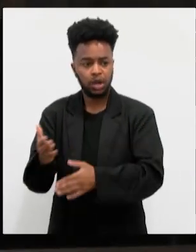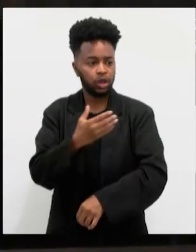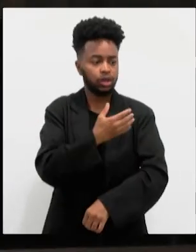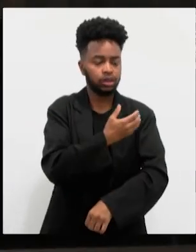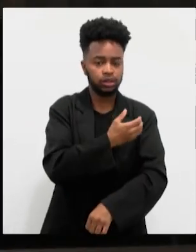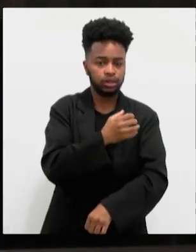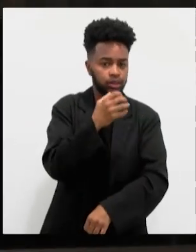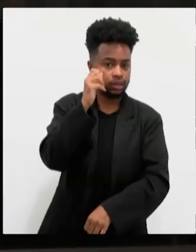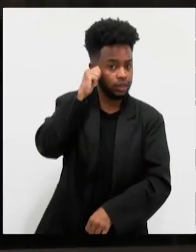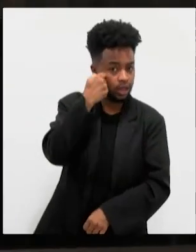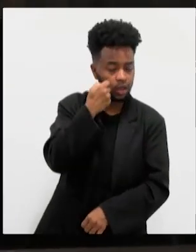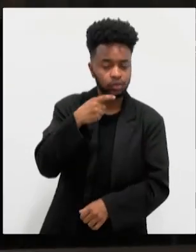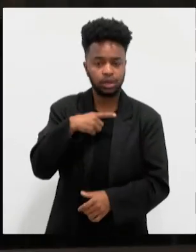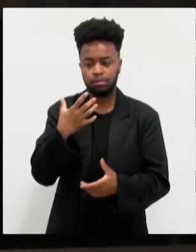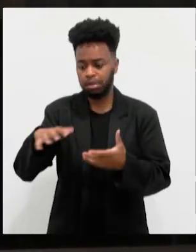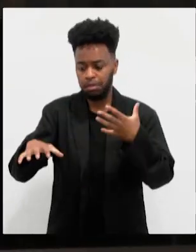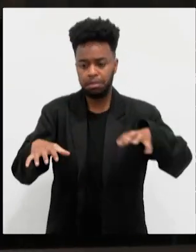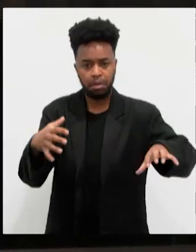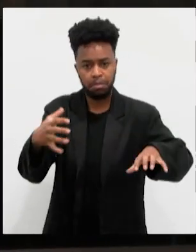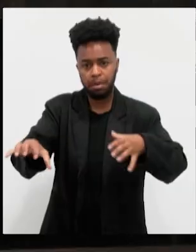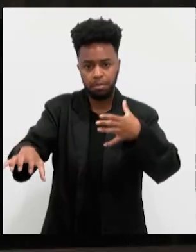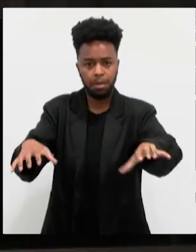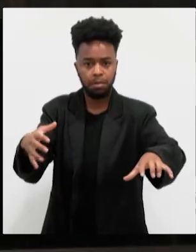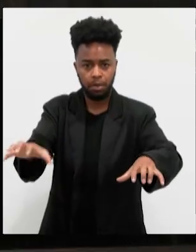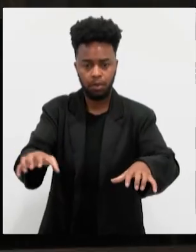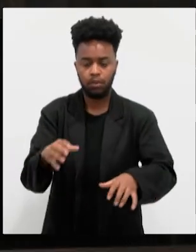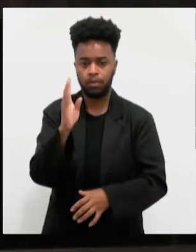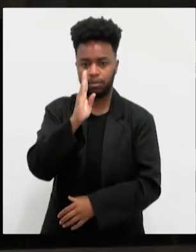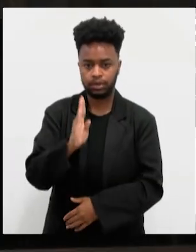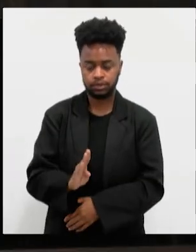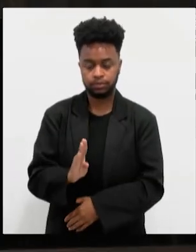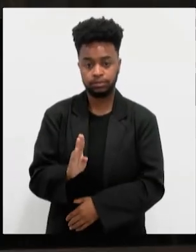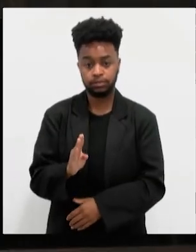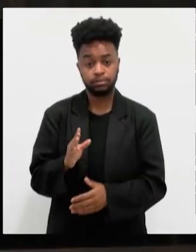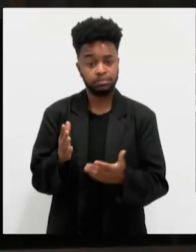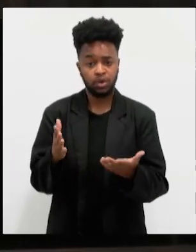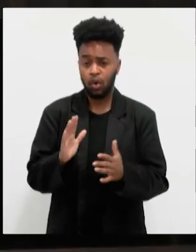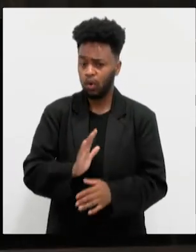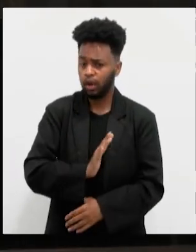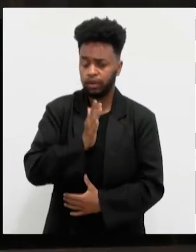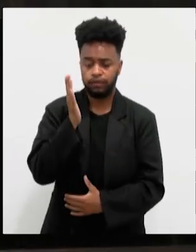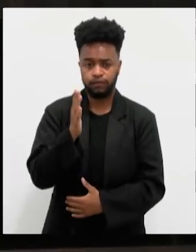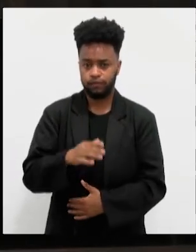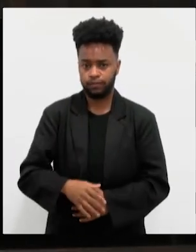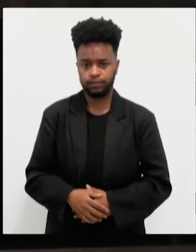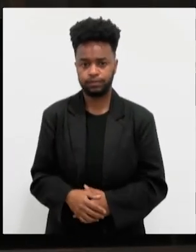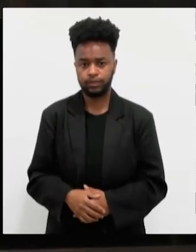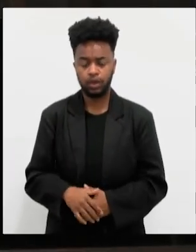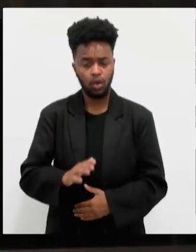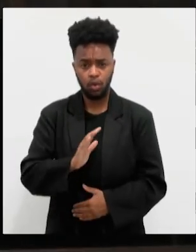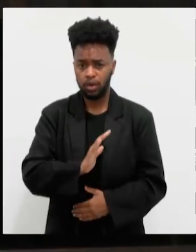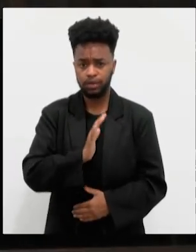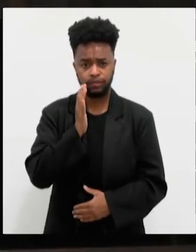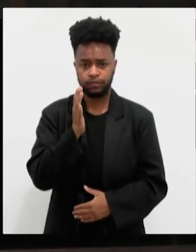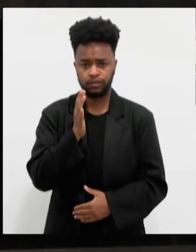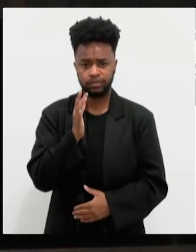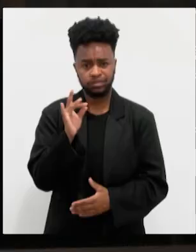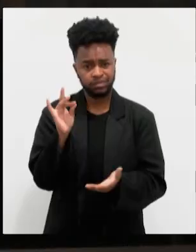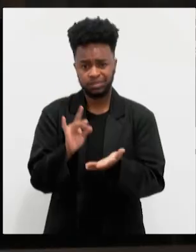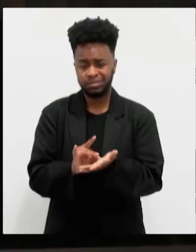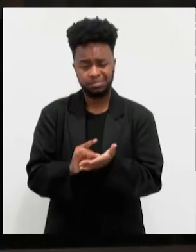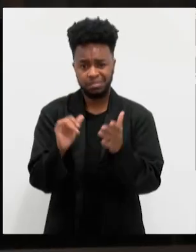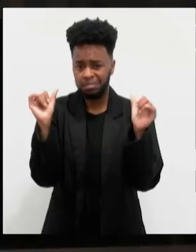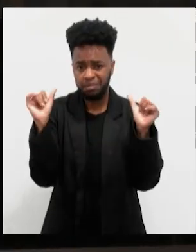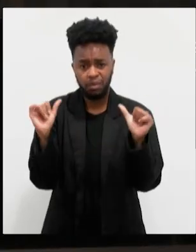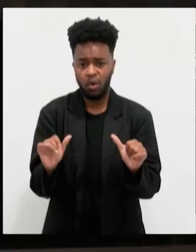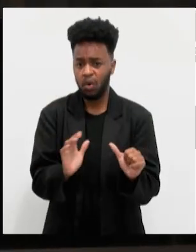vai dividindo cada vez mais o Brasil em segmentos. Isso é péssimo. Isso é absolutamente